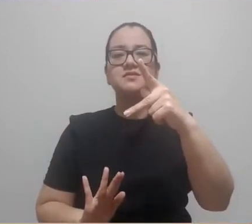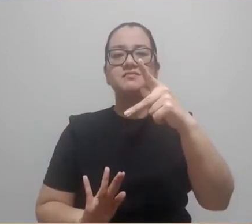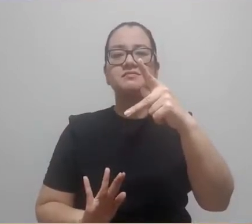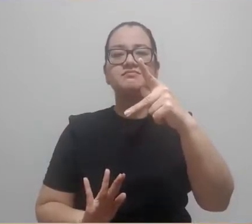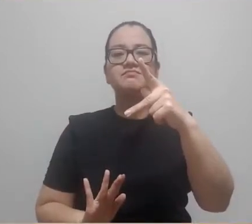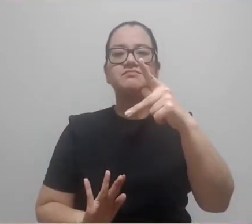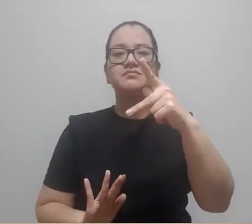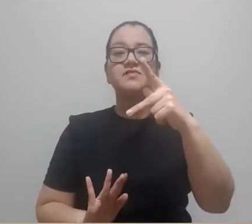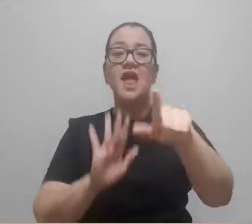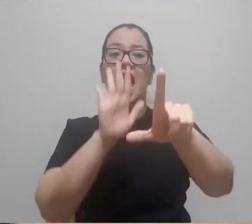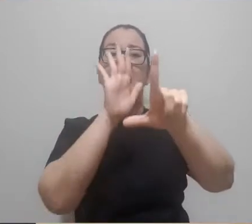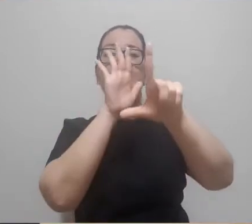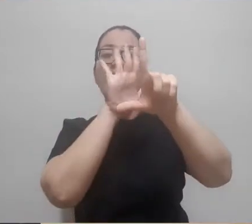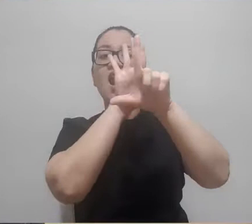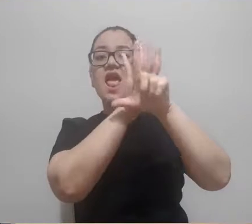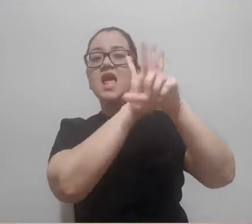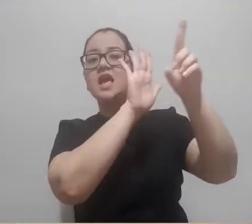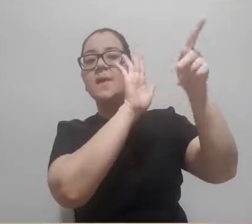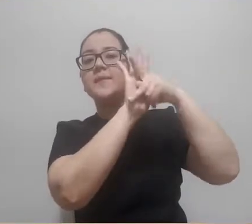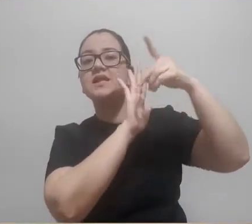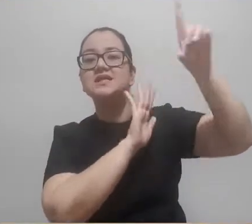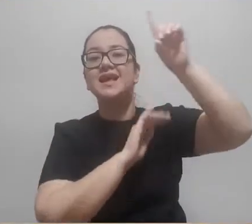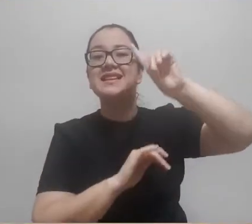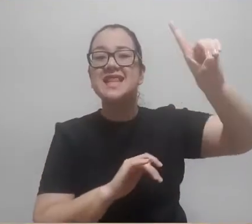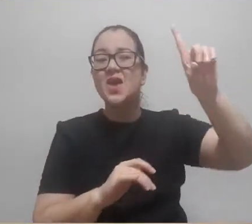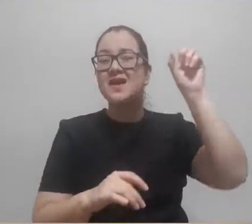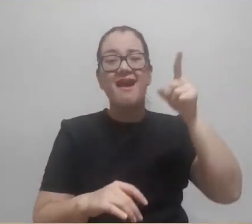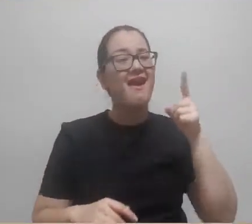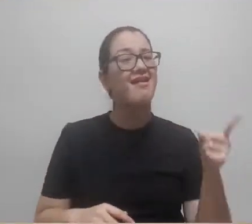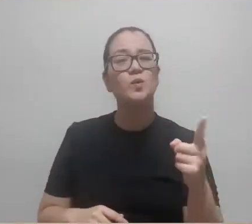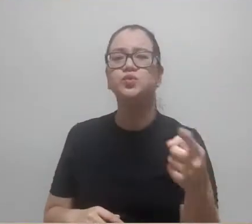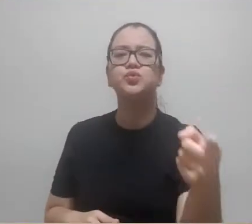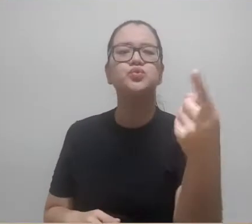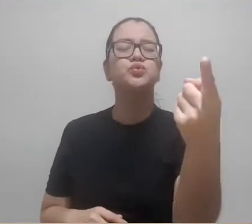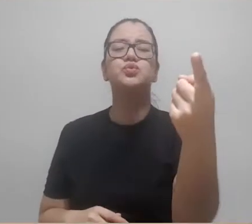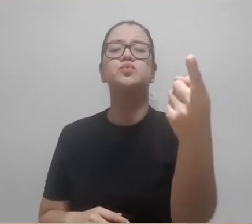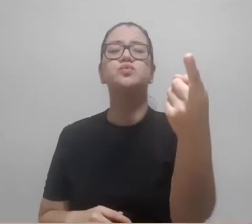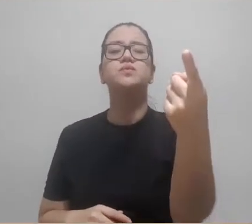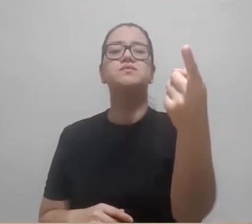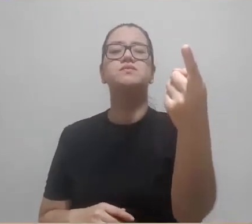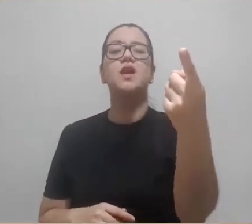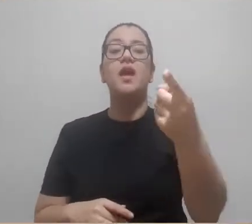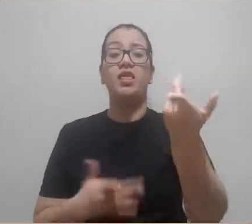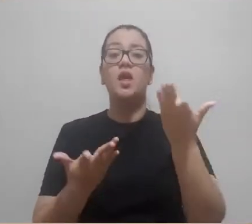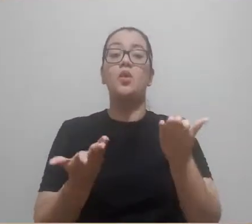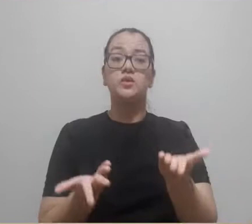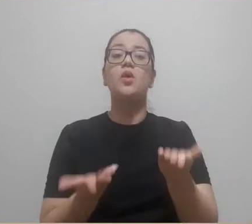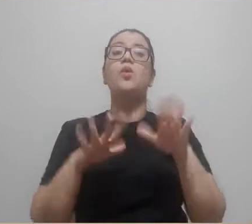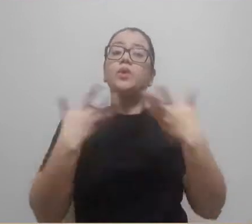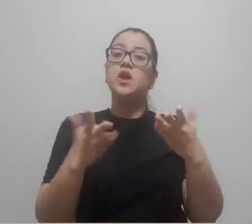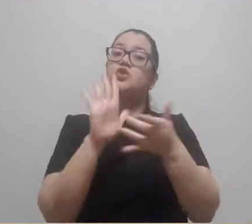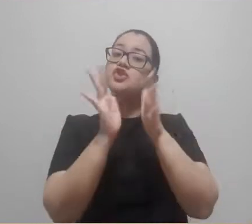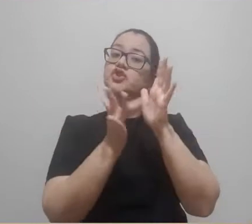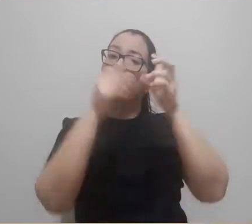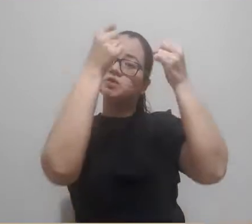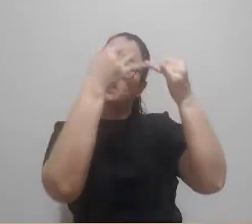caráter absoluto e eterno. É isso que ele está dizendo, assegurando aos discípulos. Ele está preparando os seus discípulos